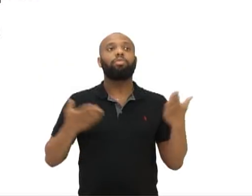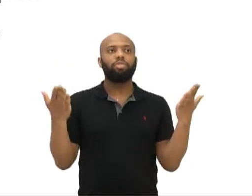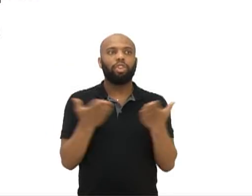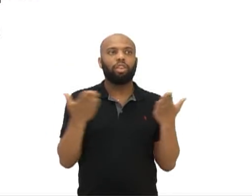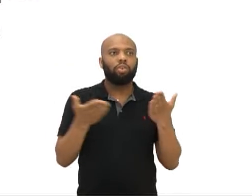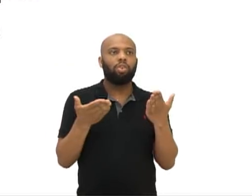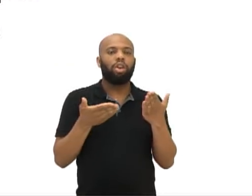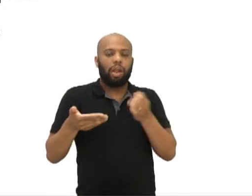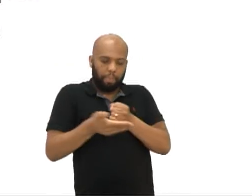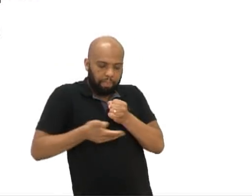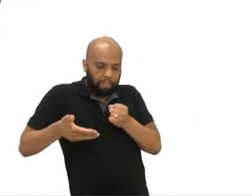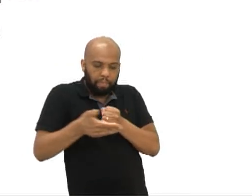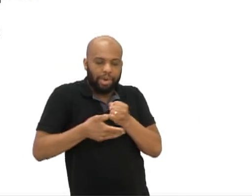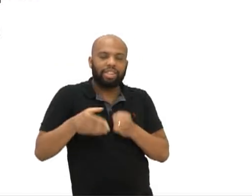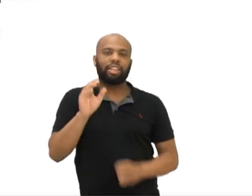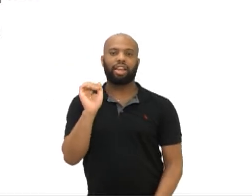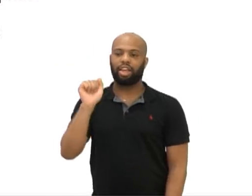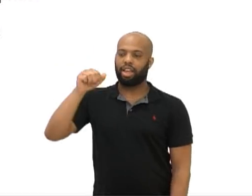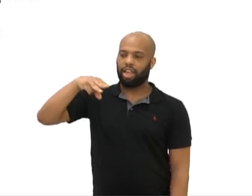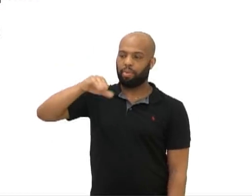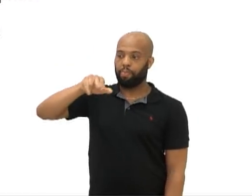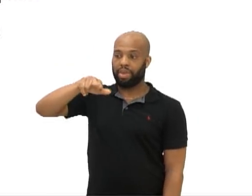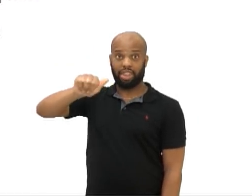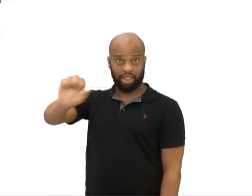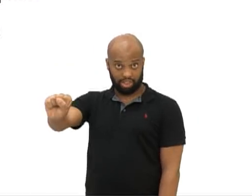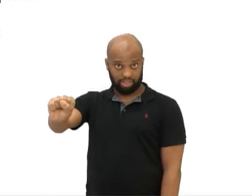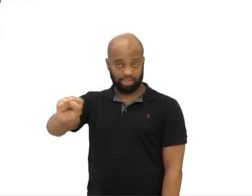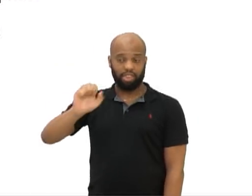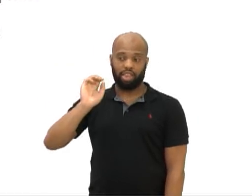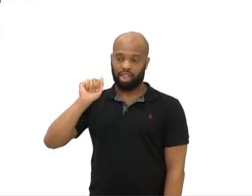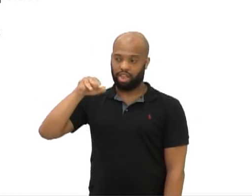Caráter básico, então, das aminas. Então, agora estou falando das